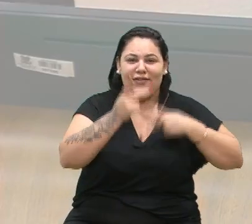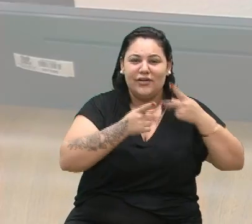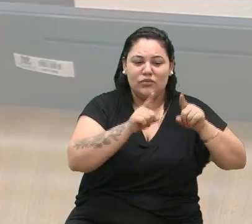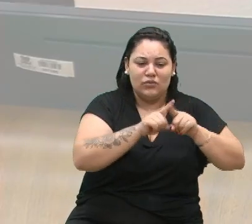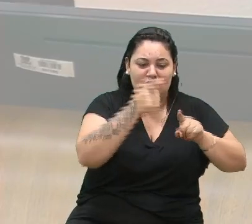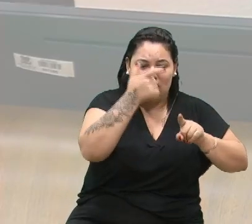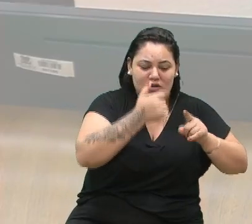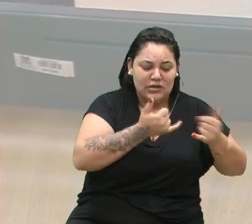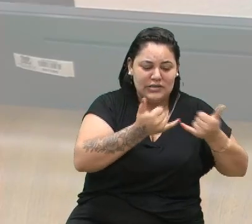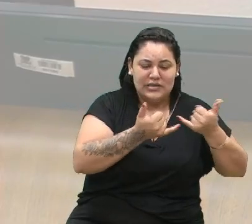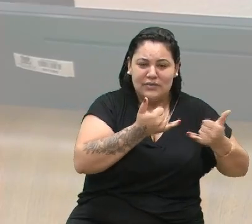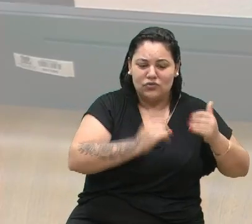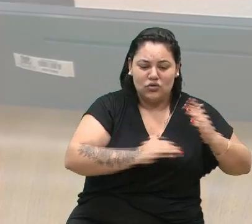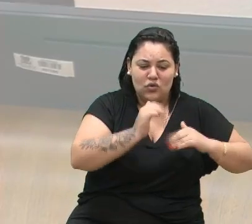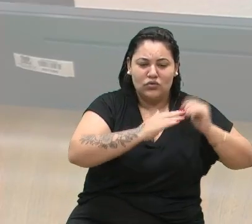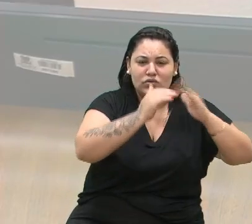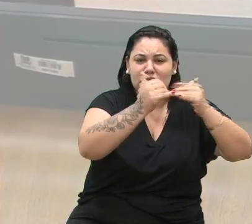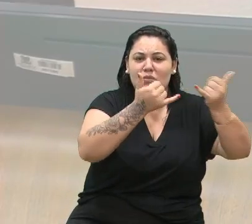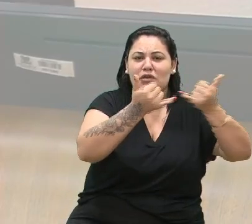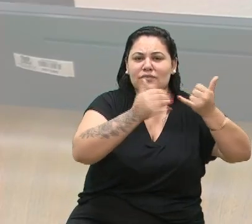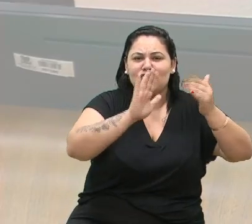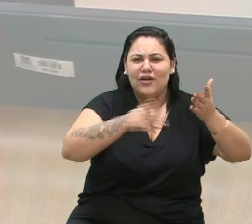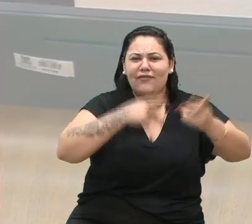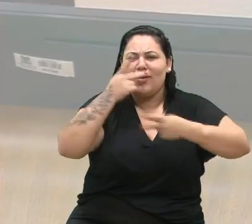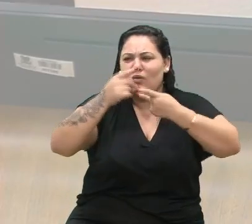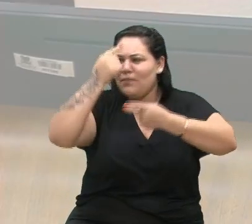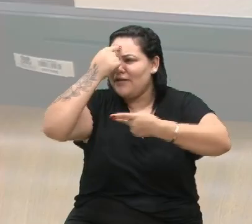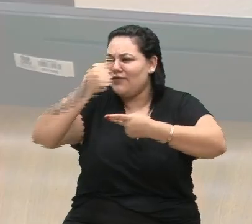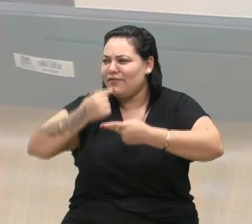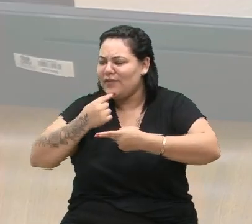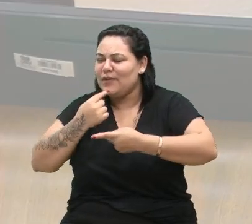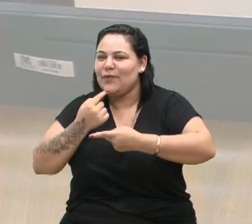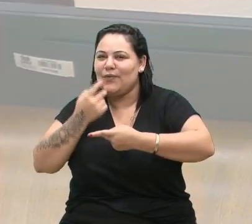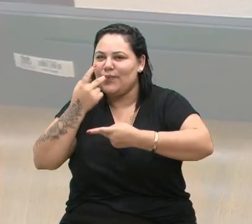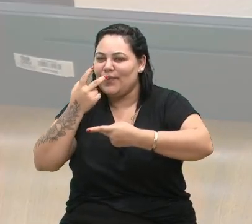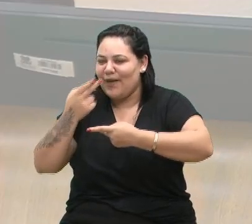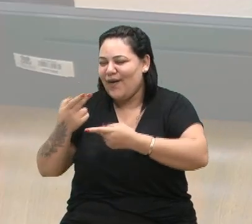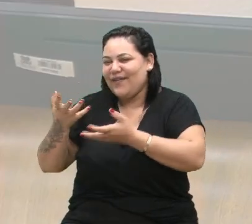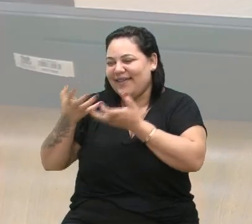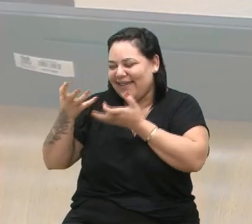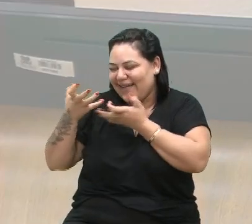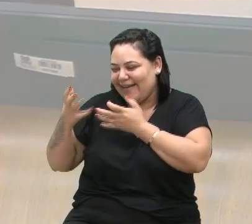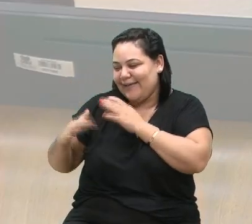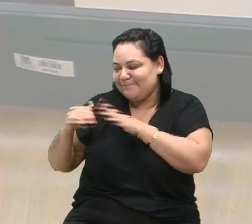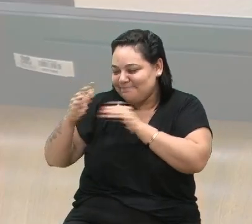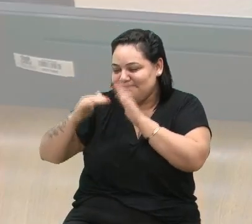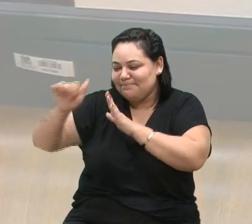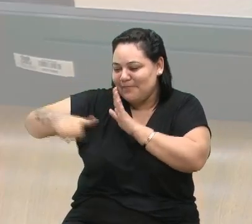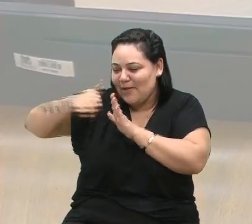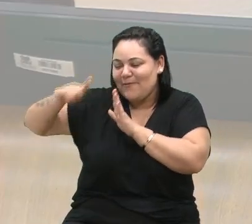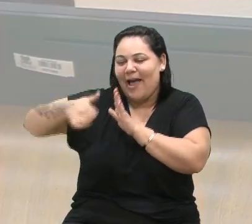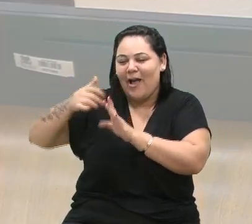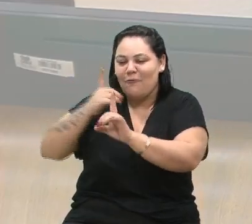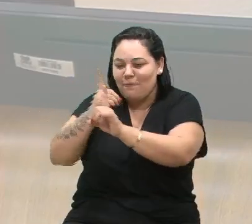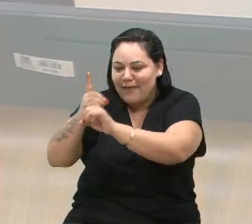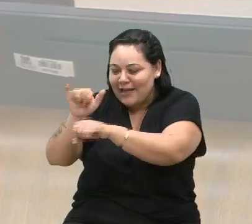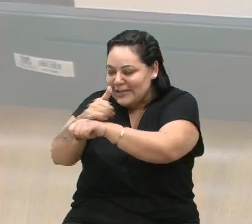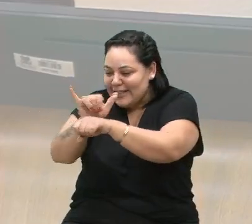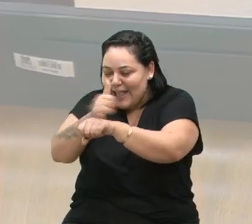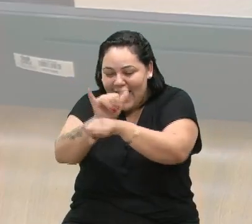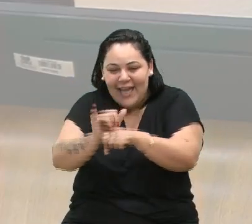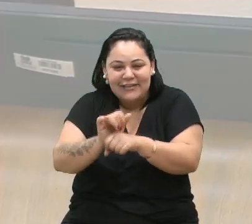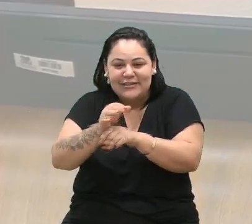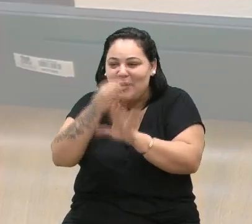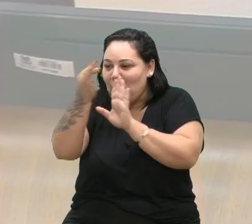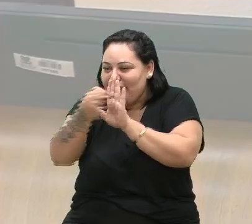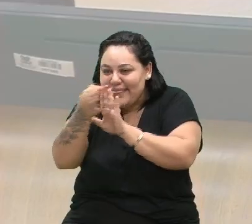de construção, a gente já falou sobre isso, sobre o nosso perfil parecido de construir, de buscar soluções e alternativas, e sugerir, se